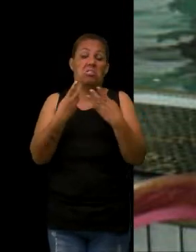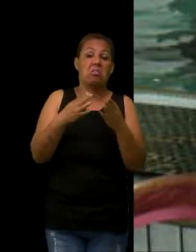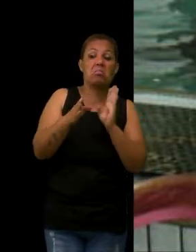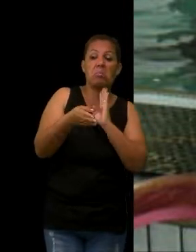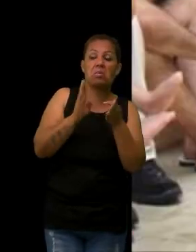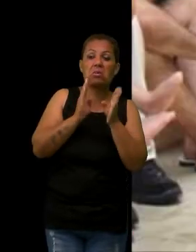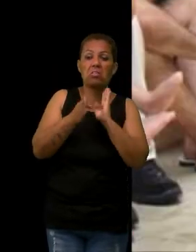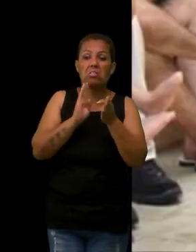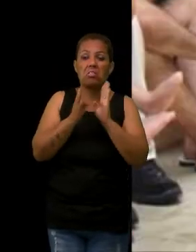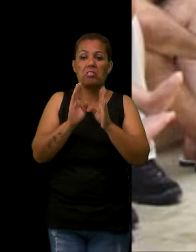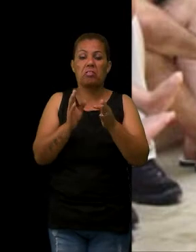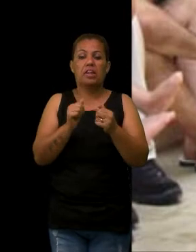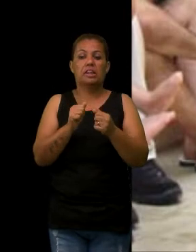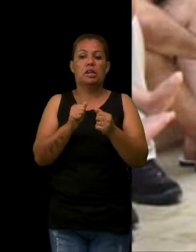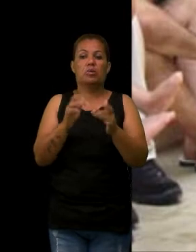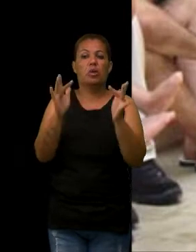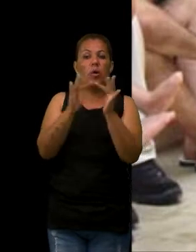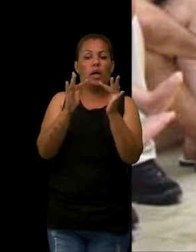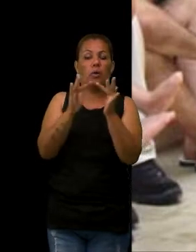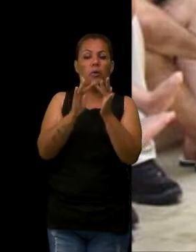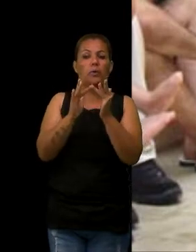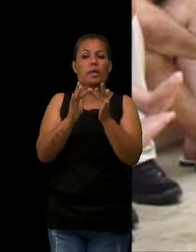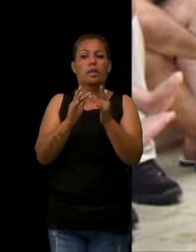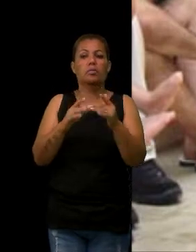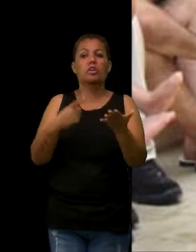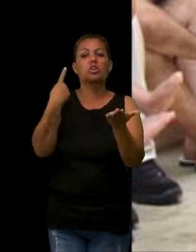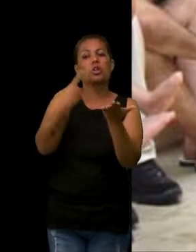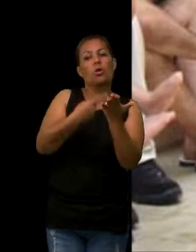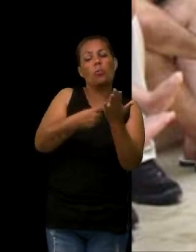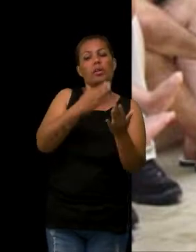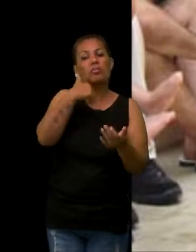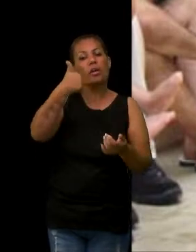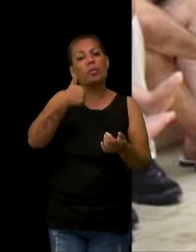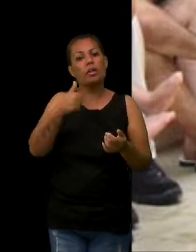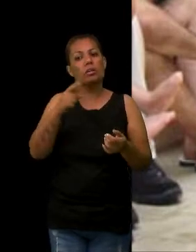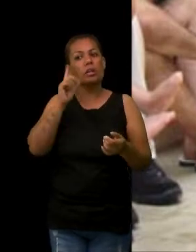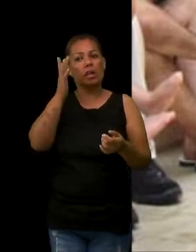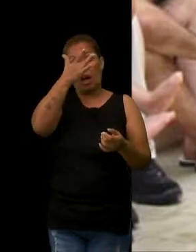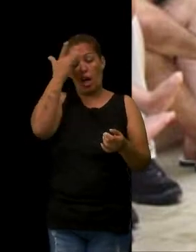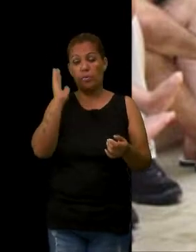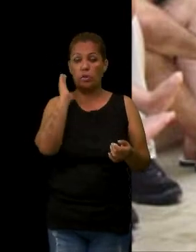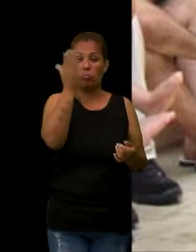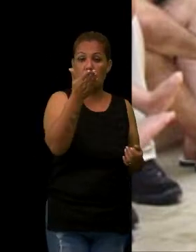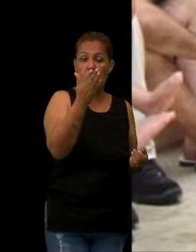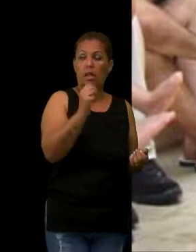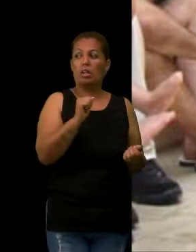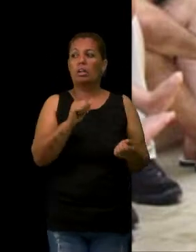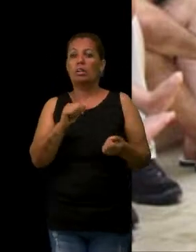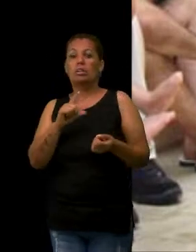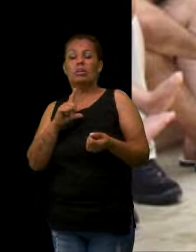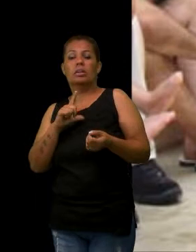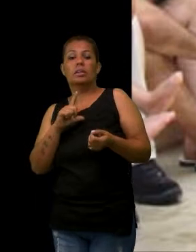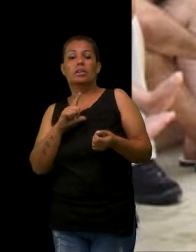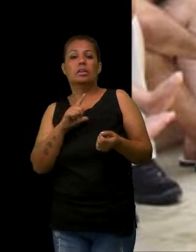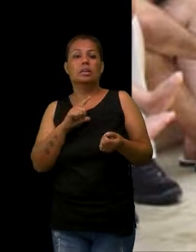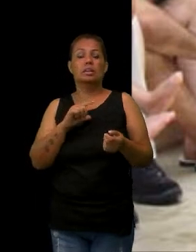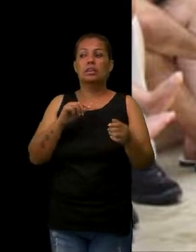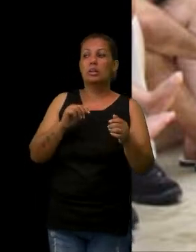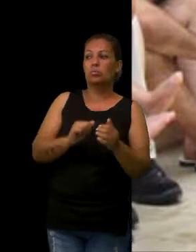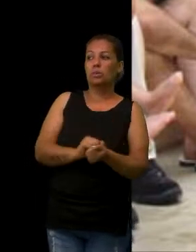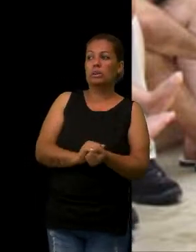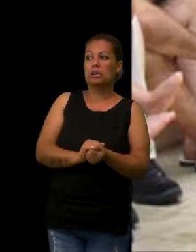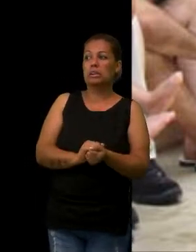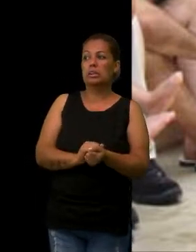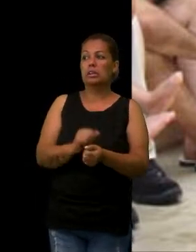facebook qualquer contato pra gente combinar ficar melhor do que a pessoa para selar entende nossa estamos no clube há mais crianças